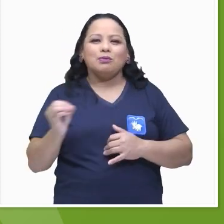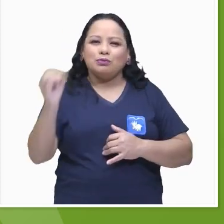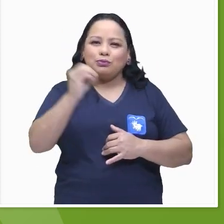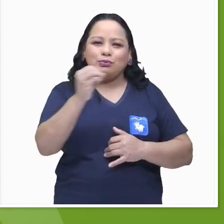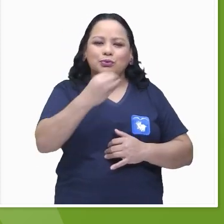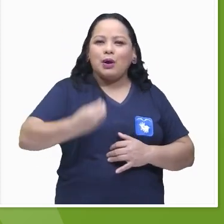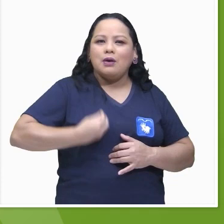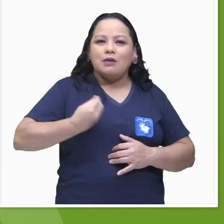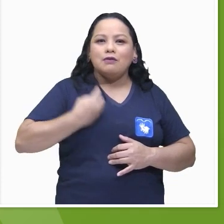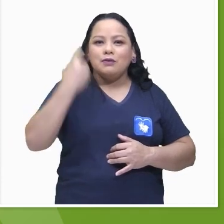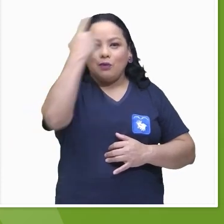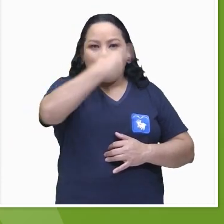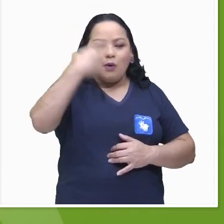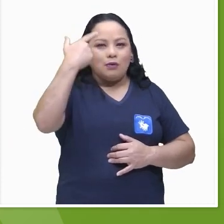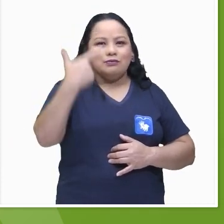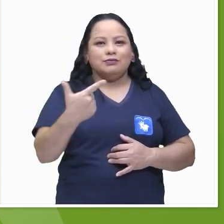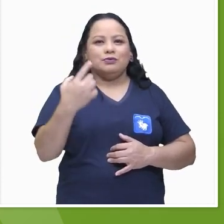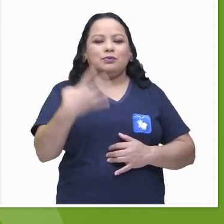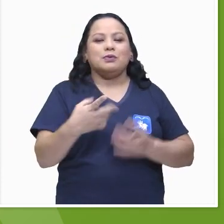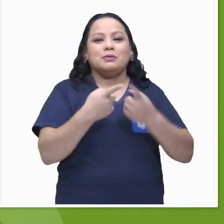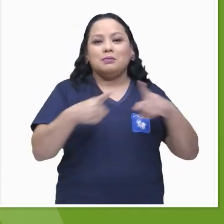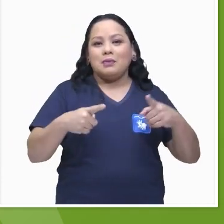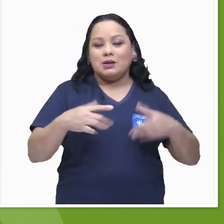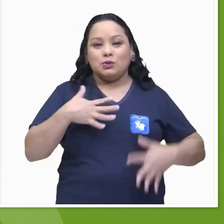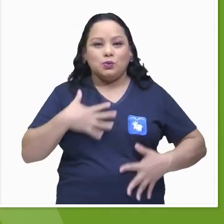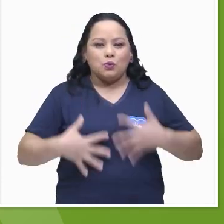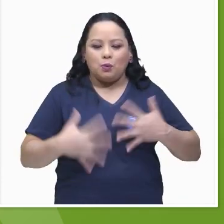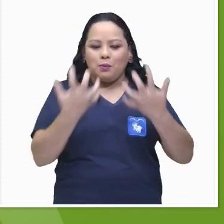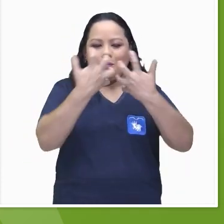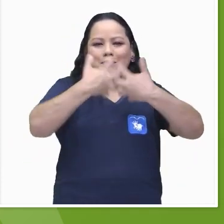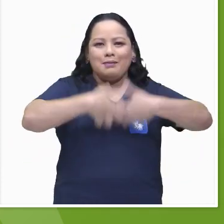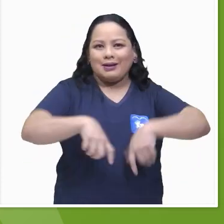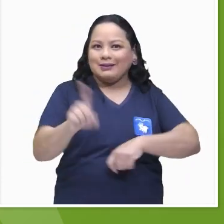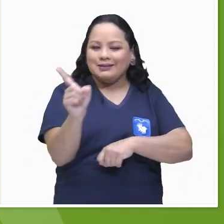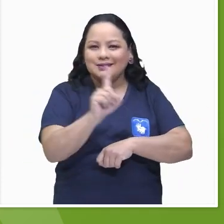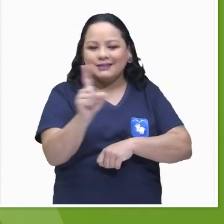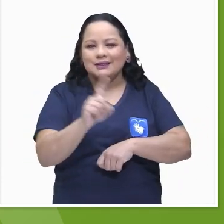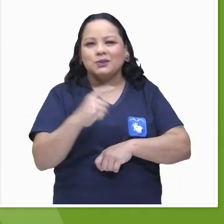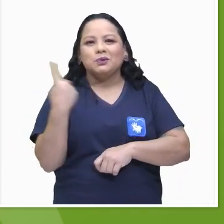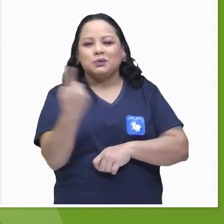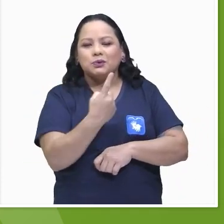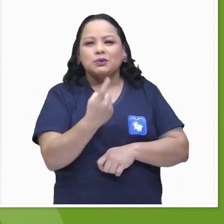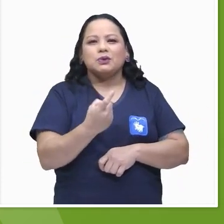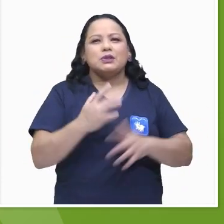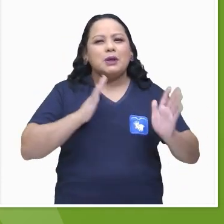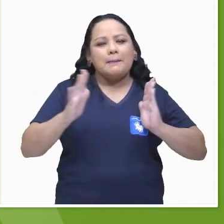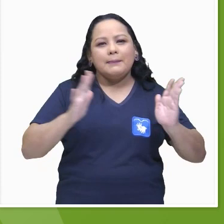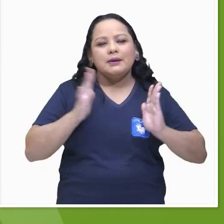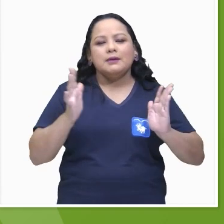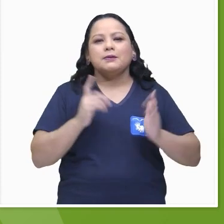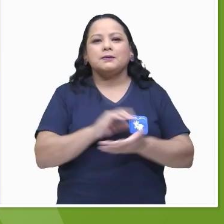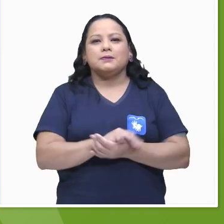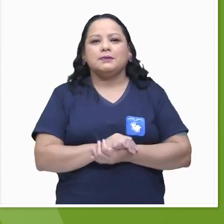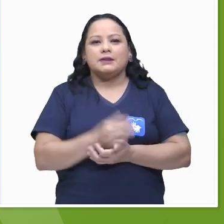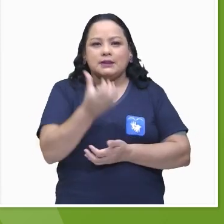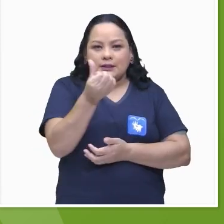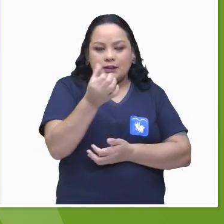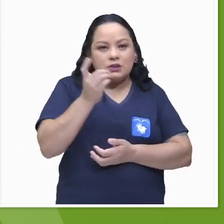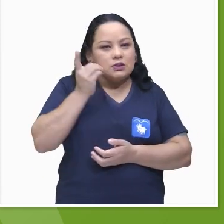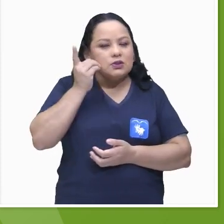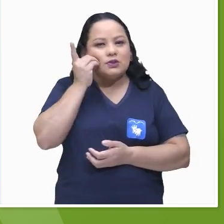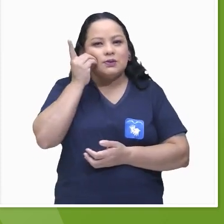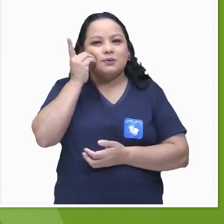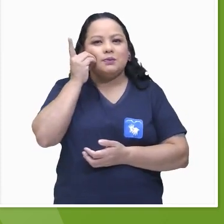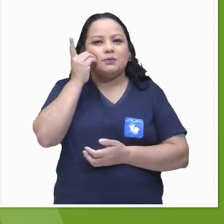horas, né? Mas o nosso corpo não é uma máquina, né? Então, a gente já dá esse período aqui de 6 dias, olha